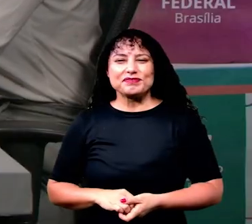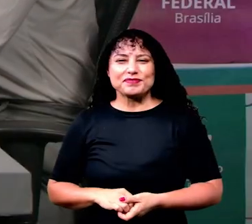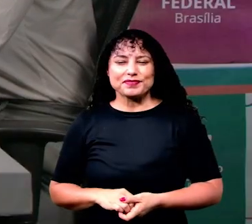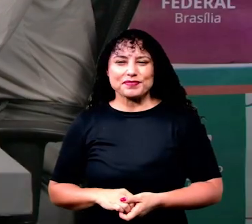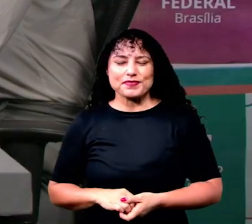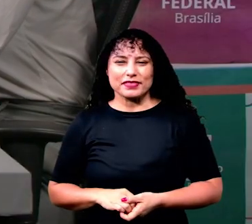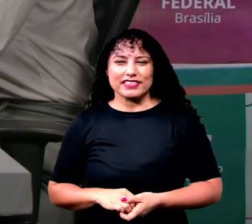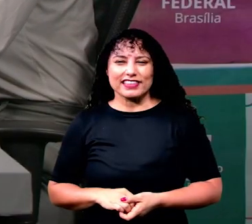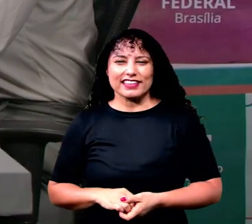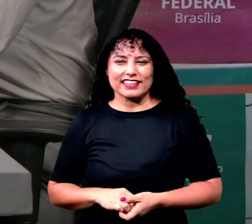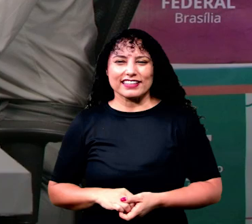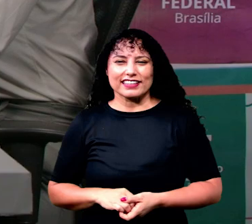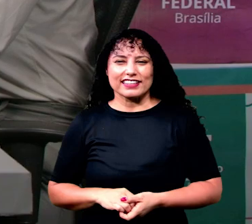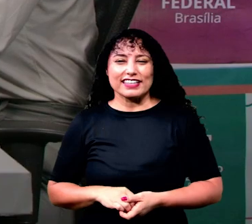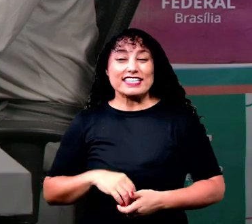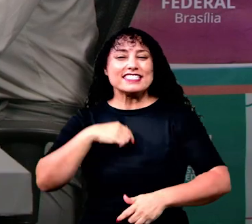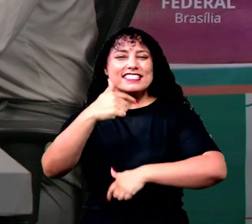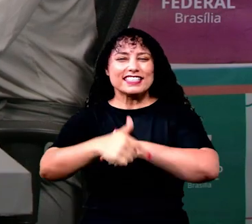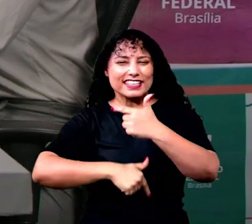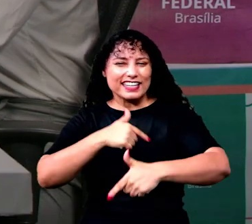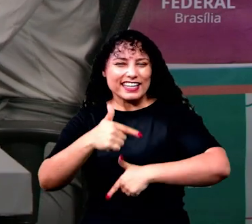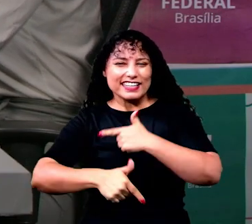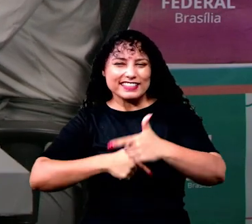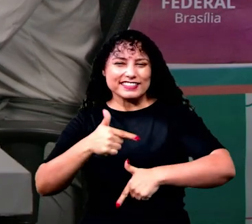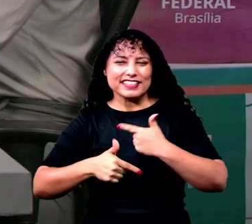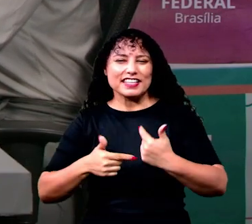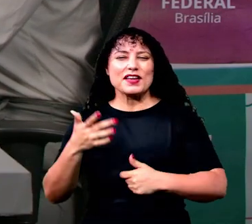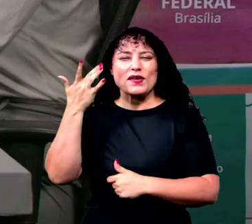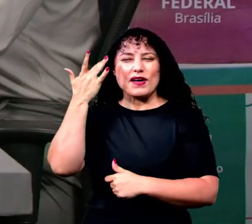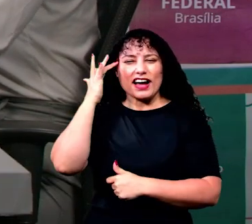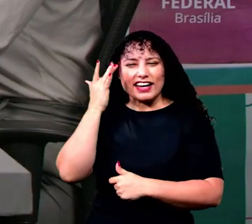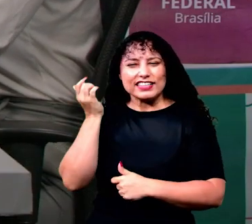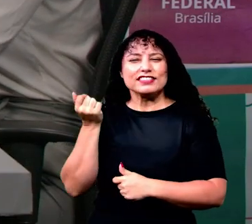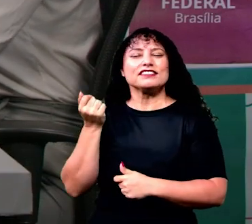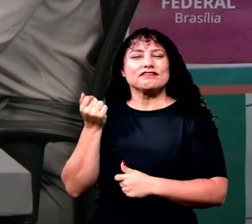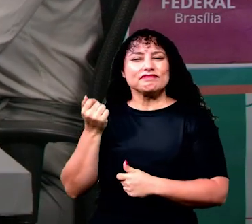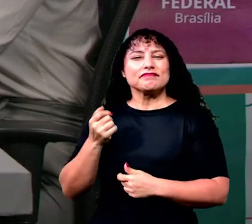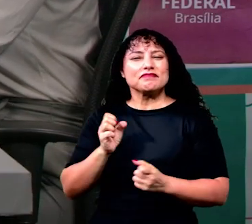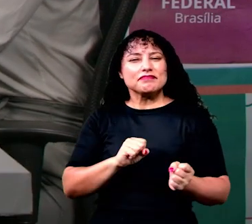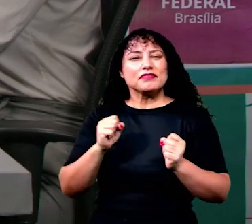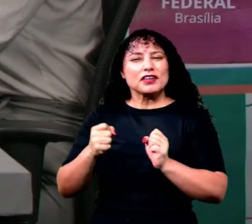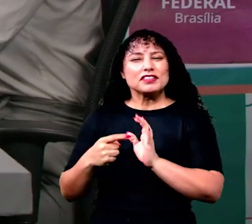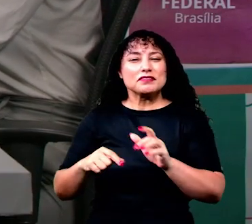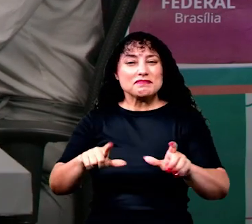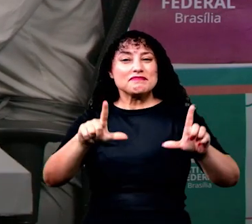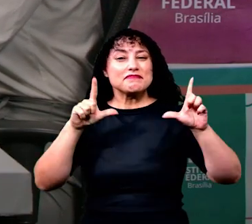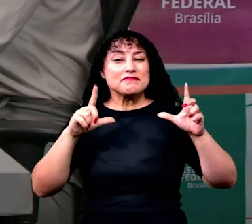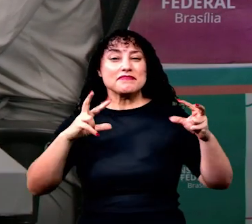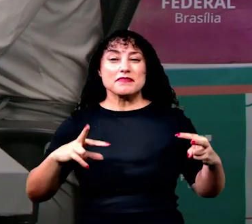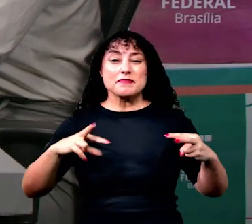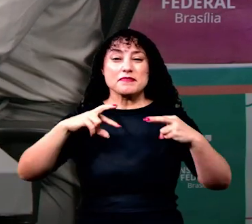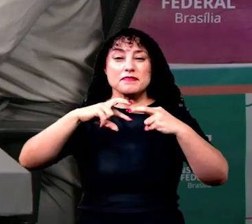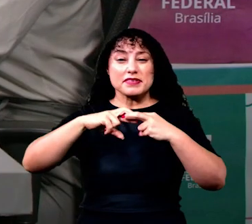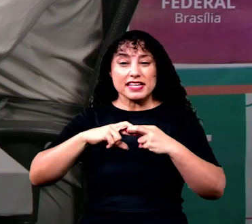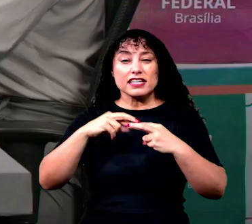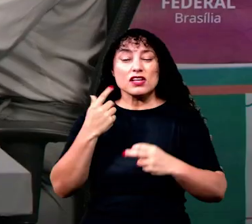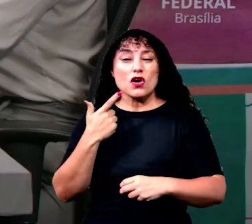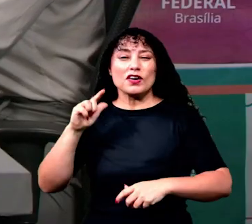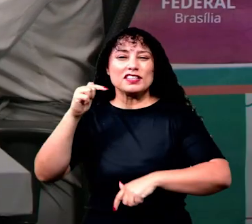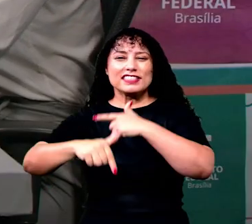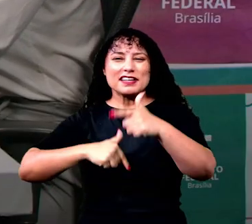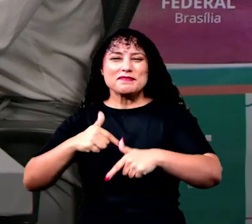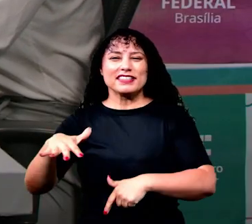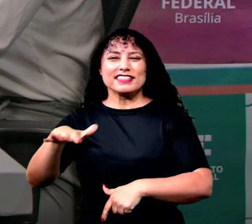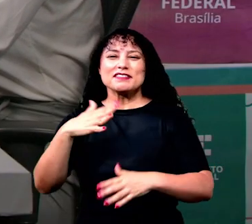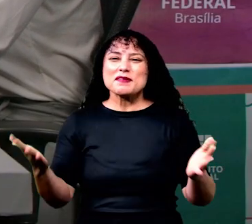E esse trabalho, eu acho que podemos destacar o BRICS, mas podemos destacar